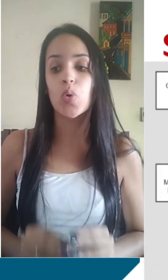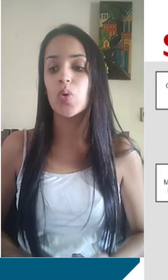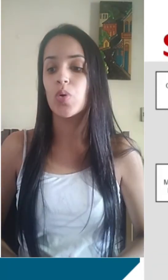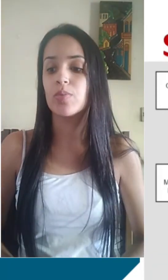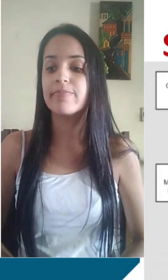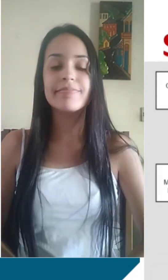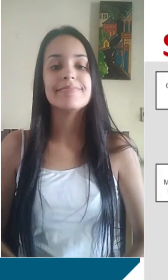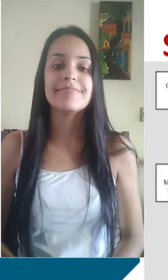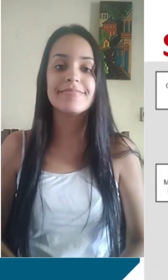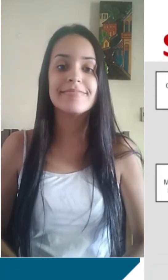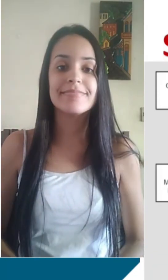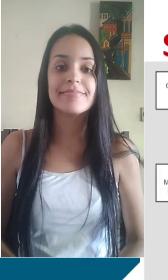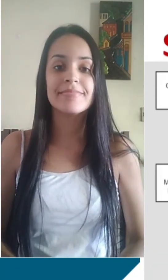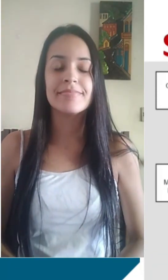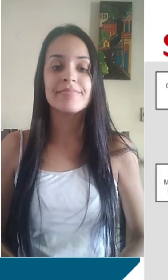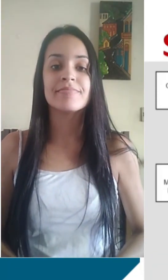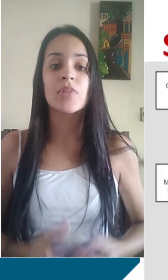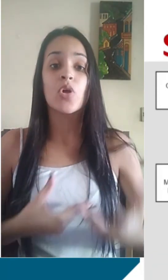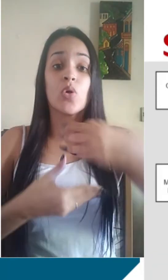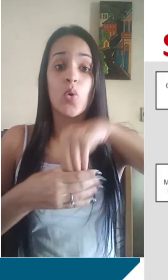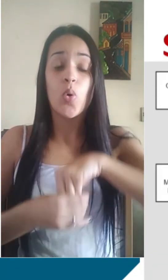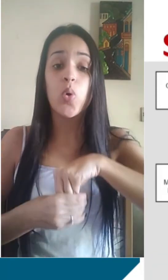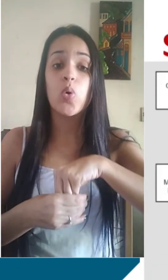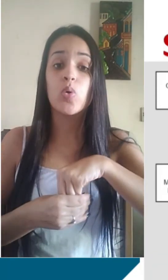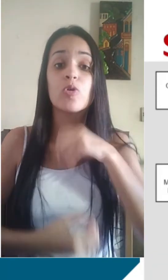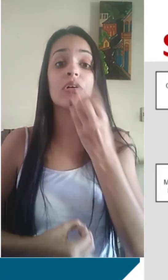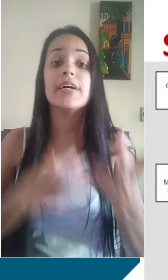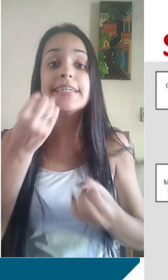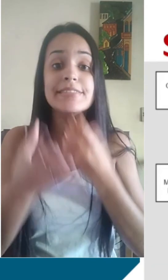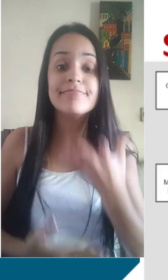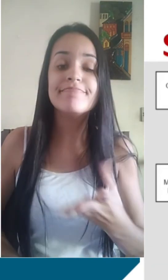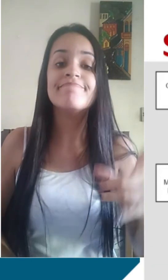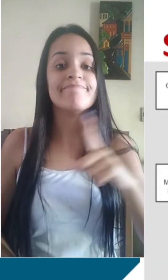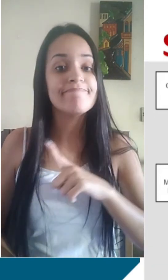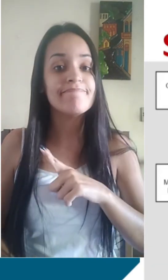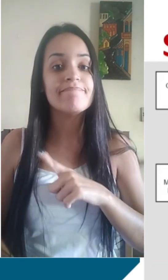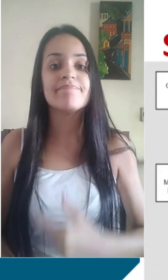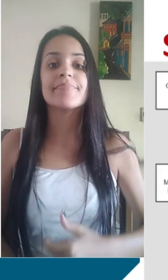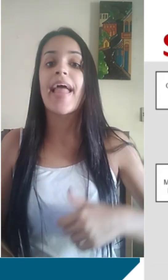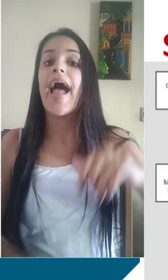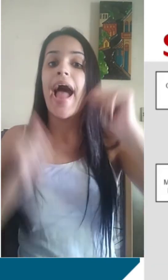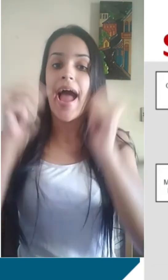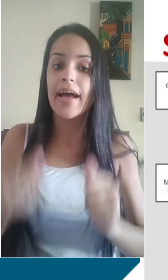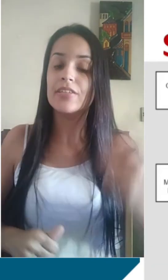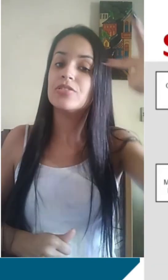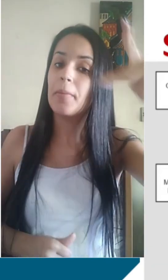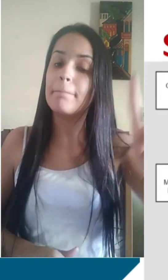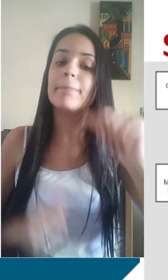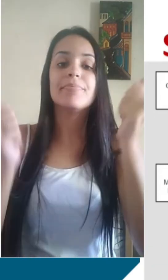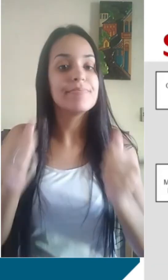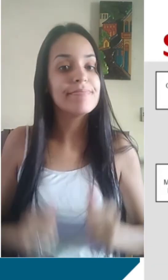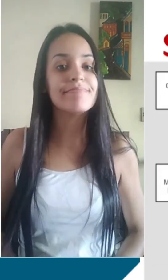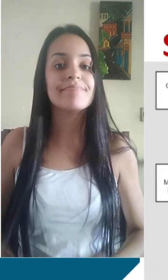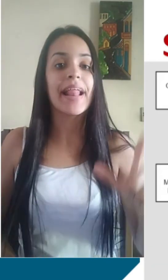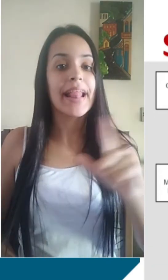no parnasianismo o esteticismo, que se manifesta pela riqueza de vocabulário, a obsessão formal e